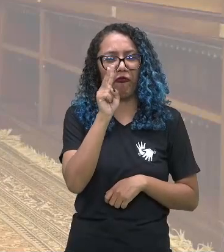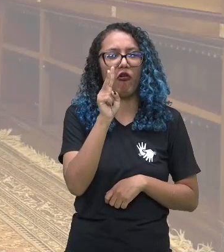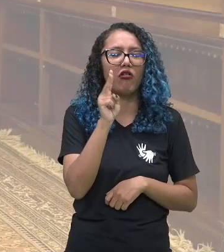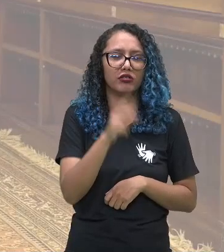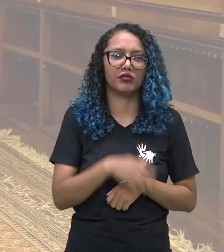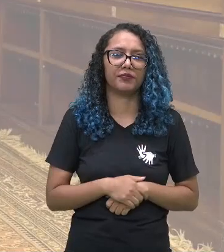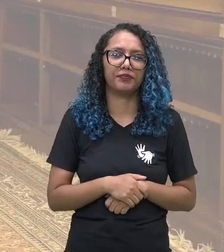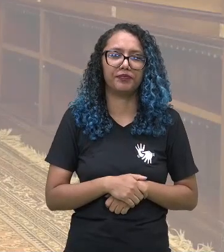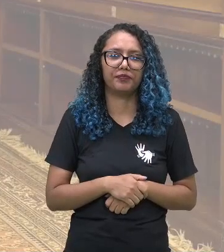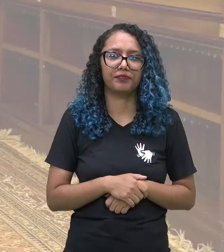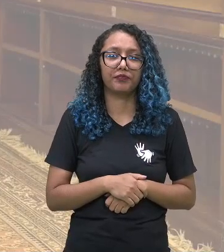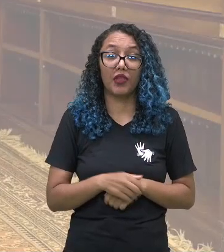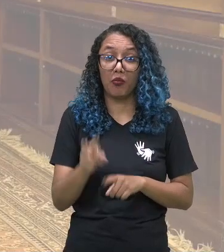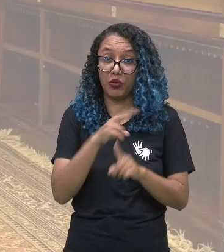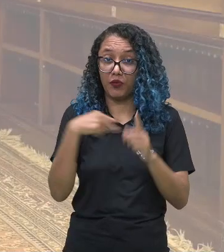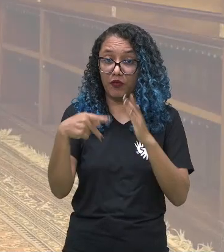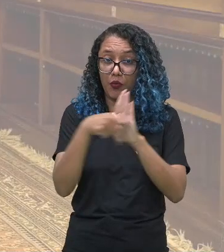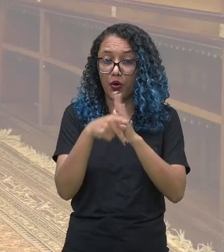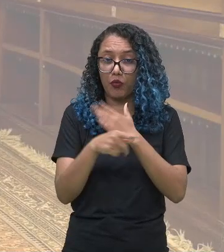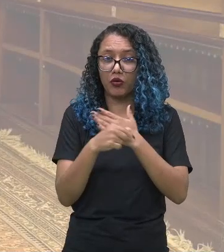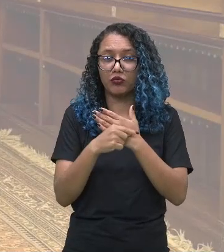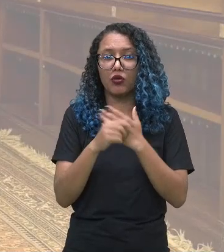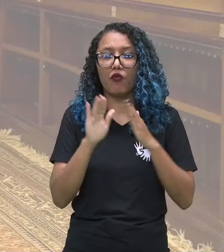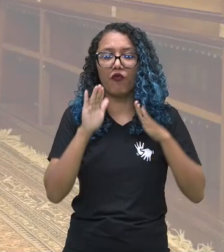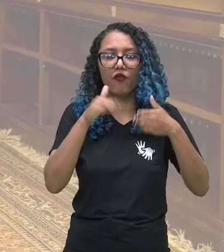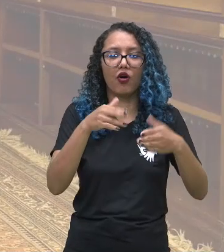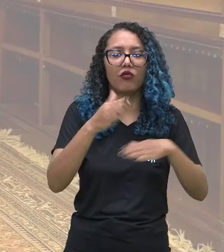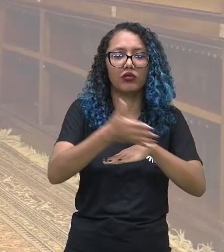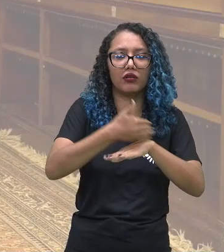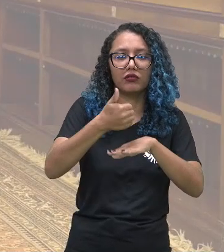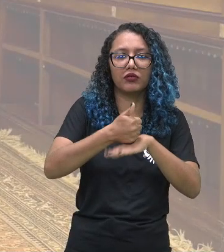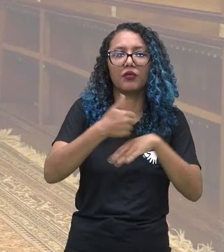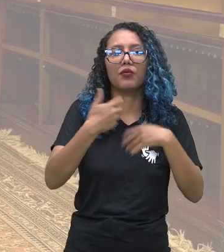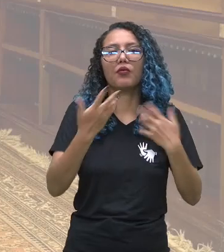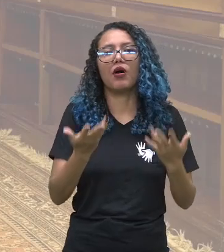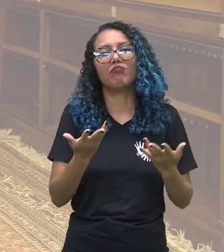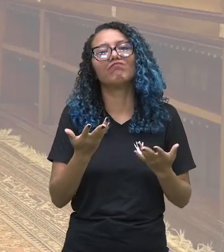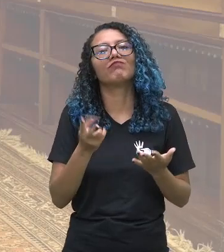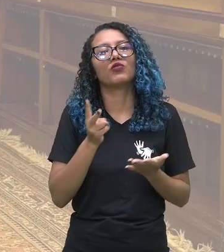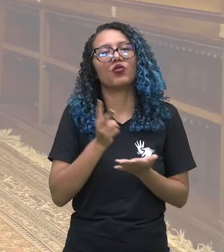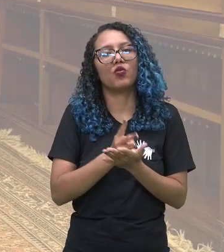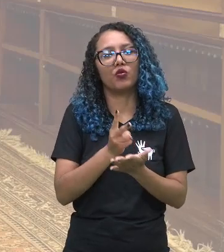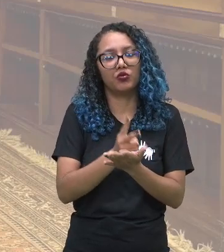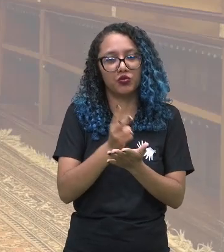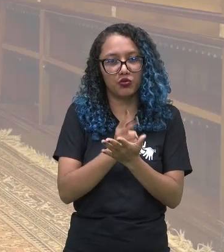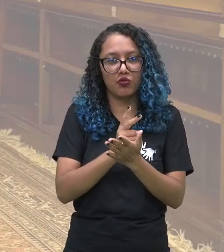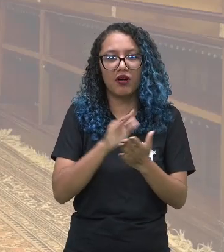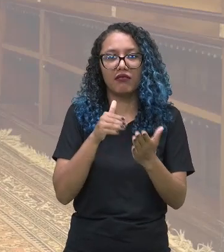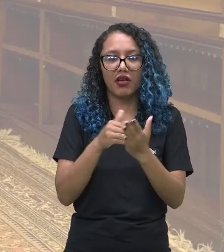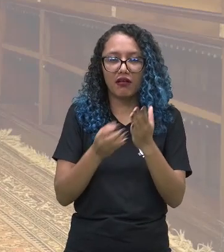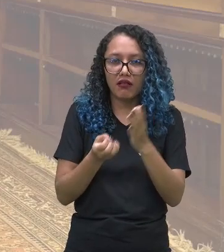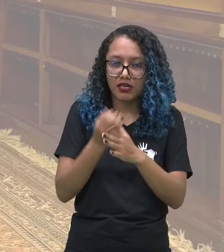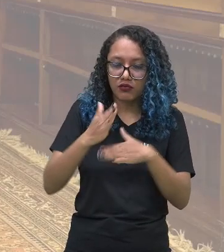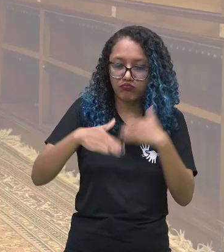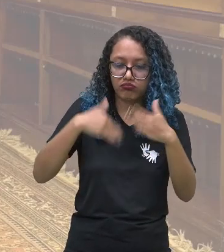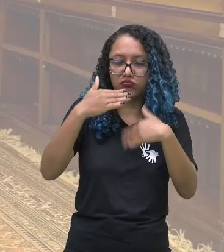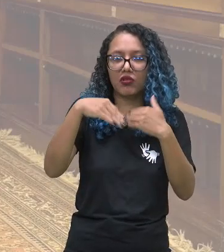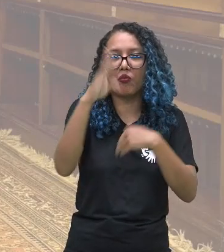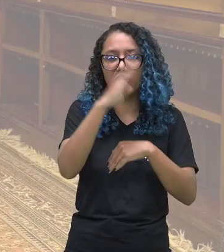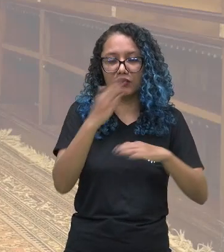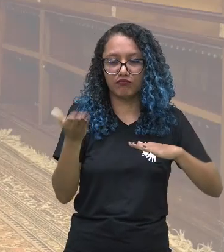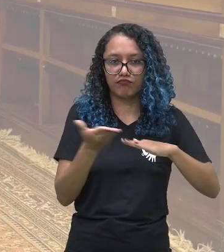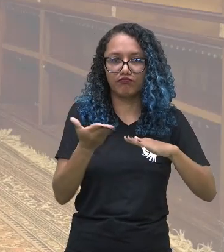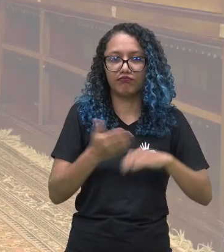Prado Júnior, o sentido da colonização permanece até a formação do Brasil contemporâneo. E